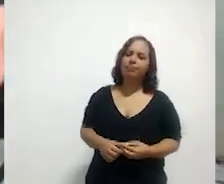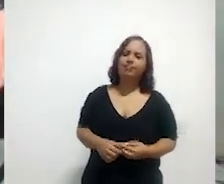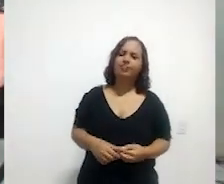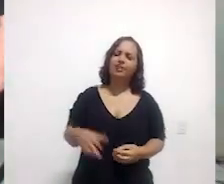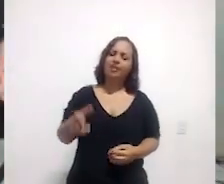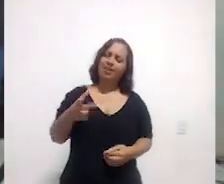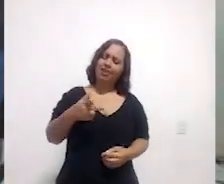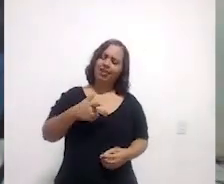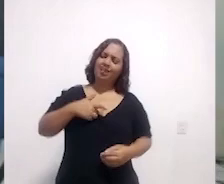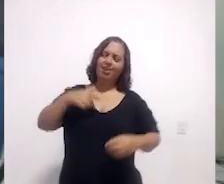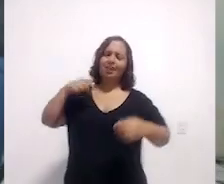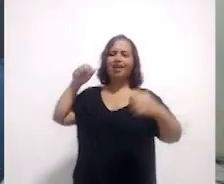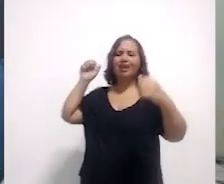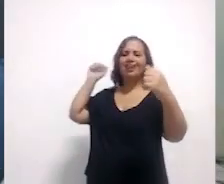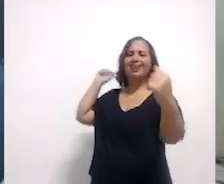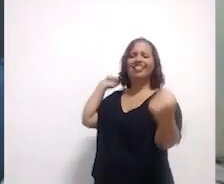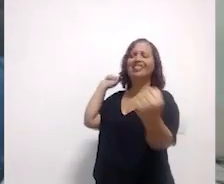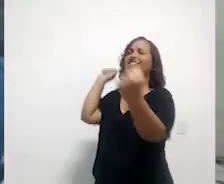Perto quero estar,